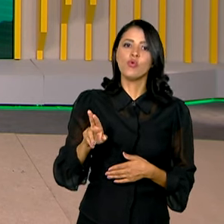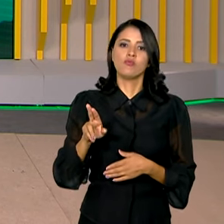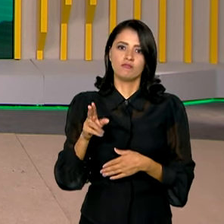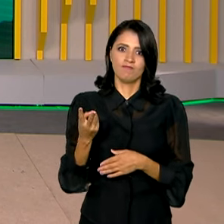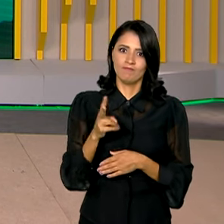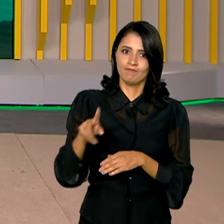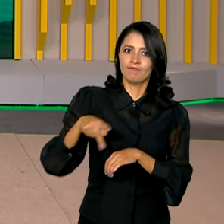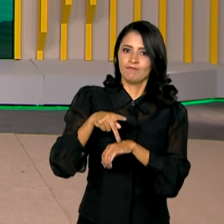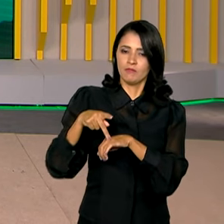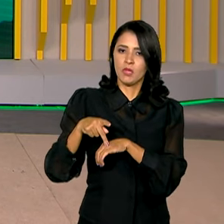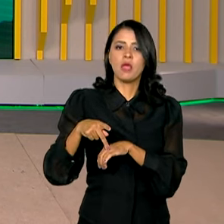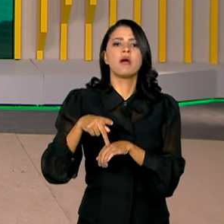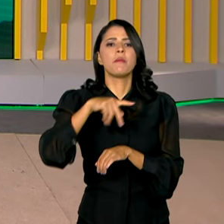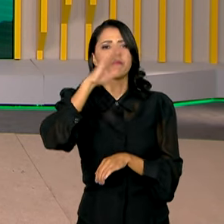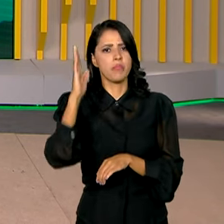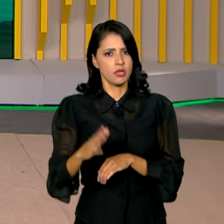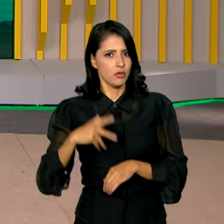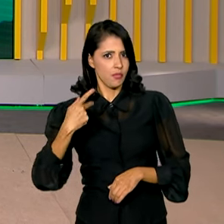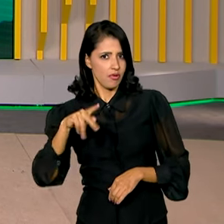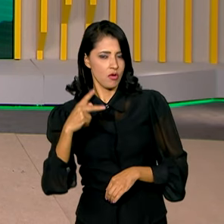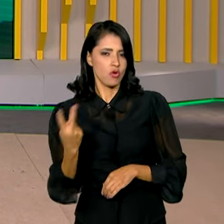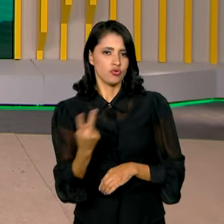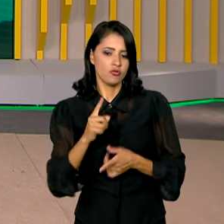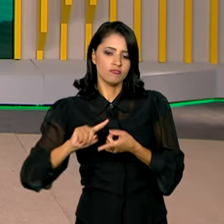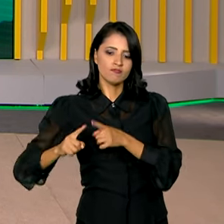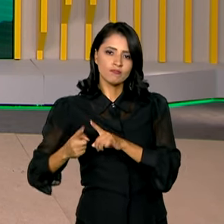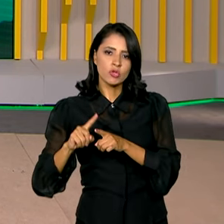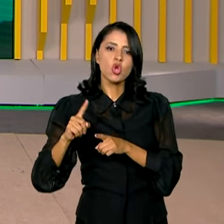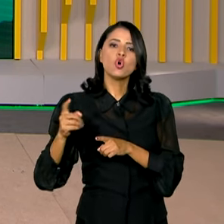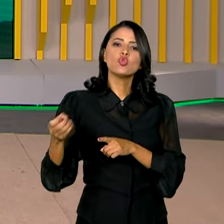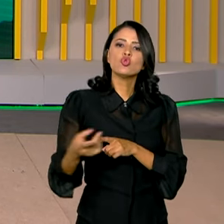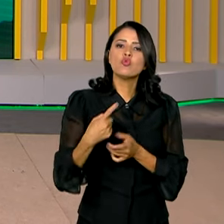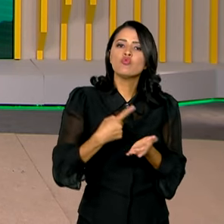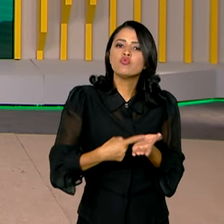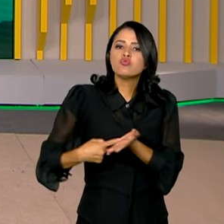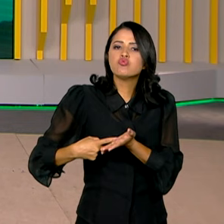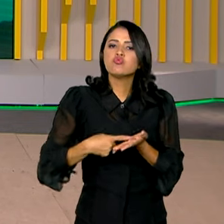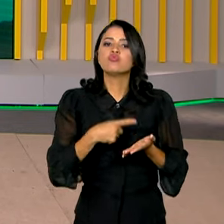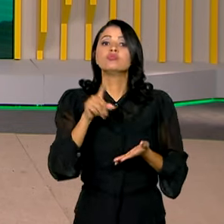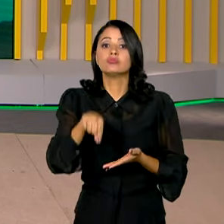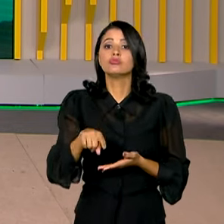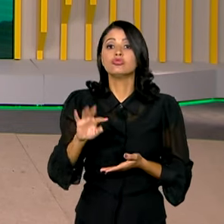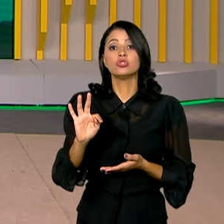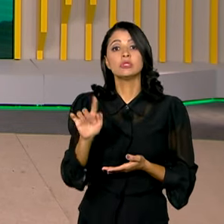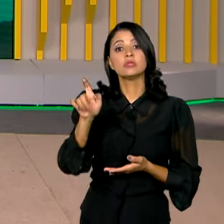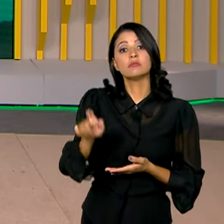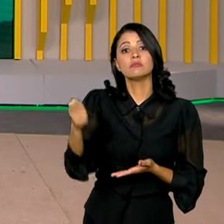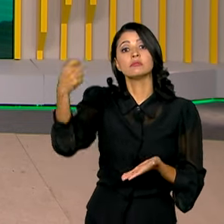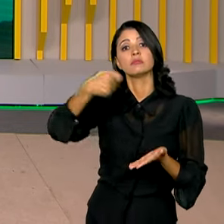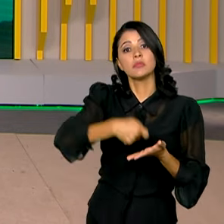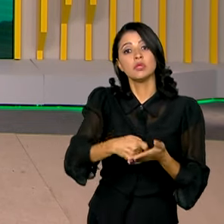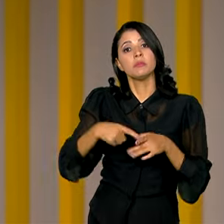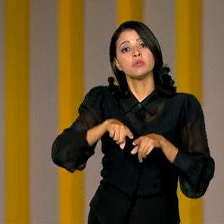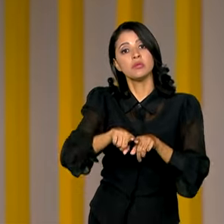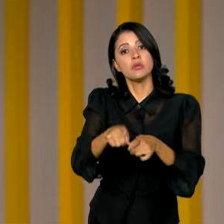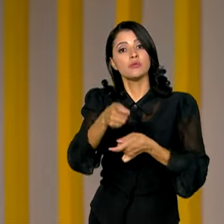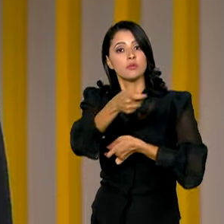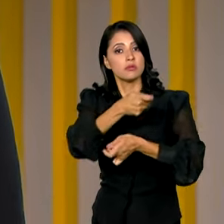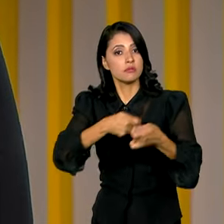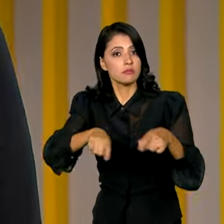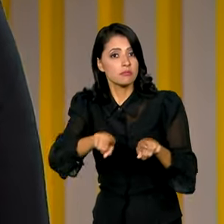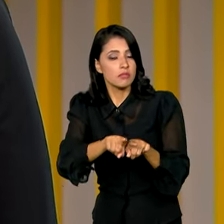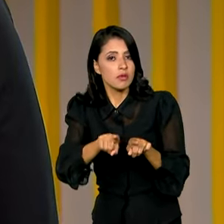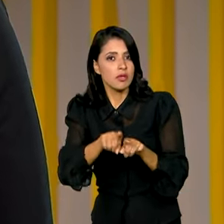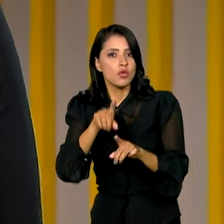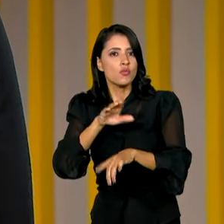hoje um novo acordo tarifário de energia e também a ampliação de parcerias comerciais. Durante